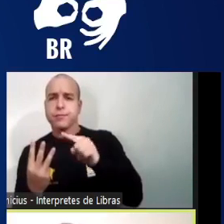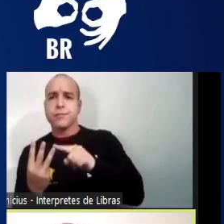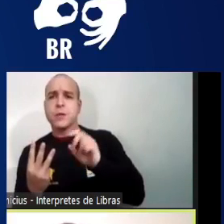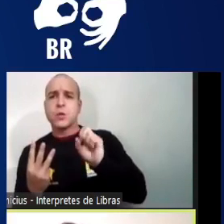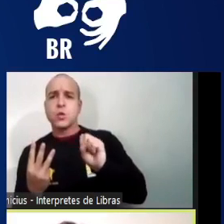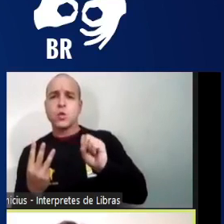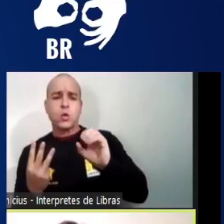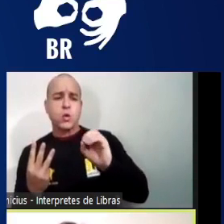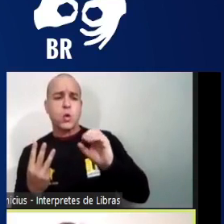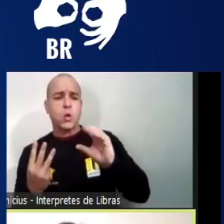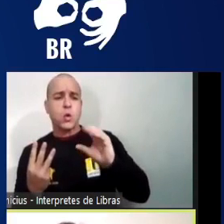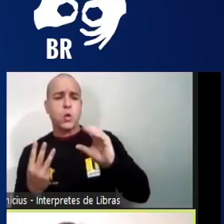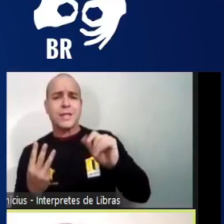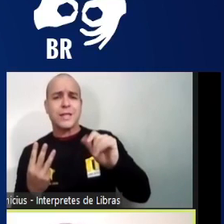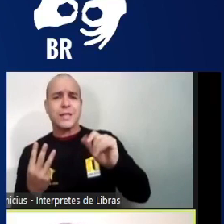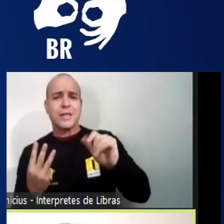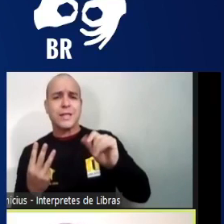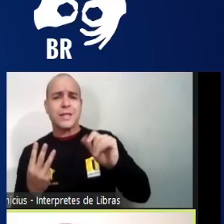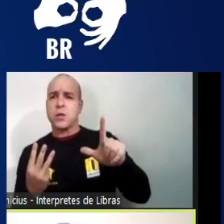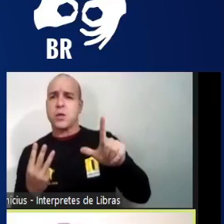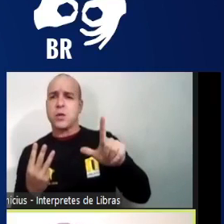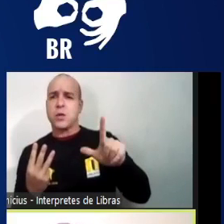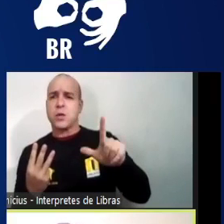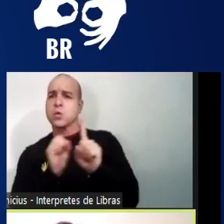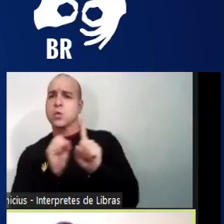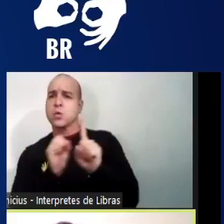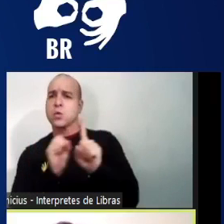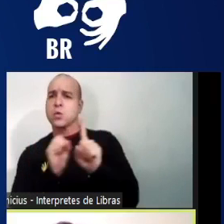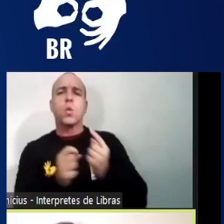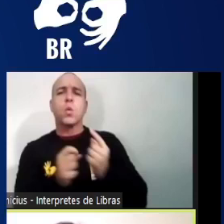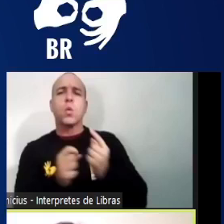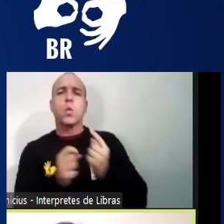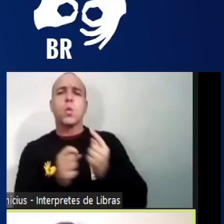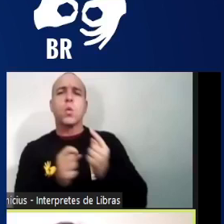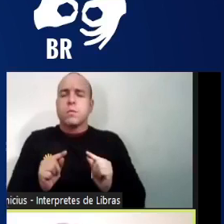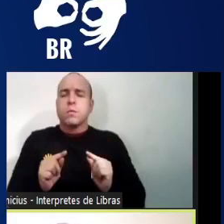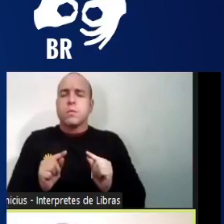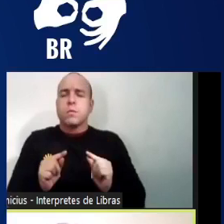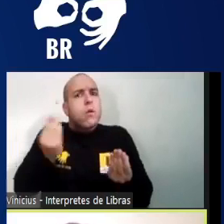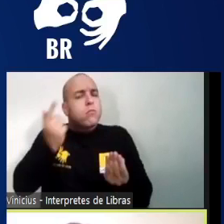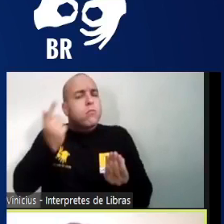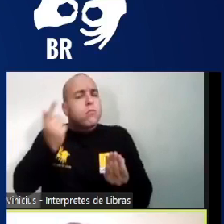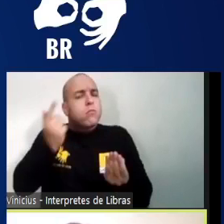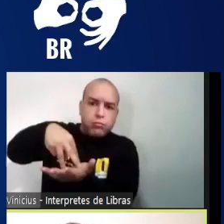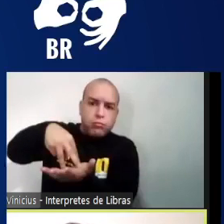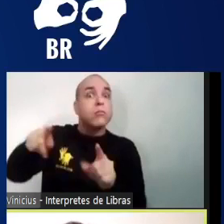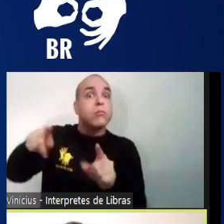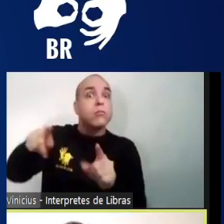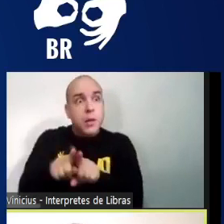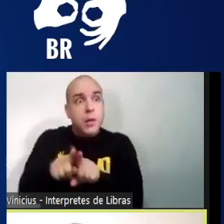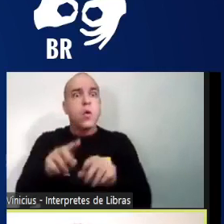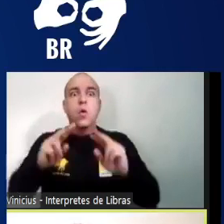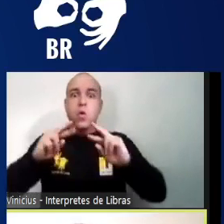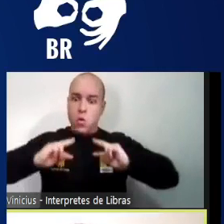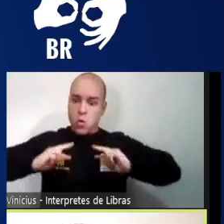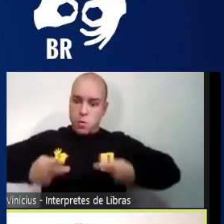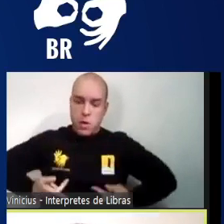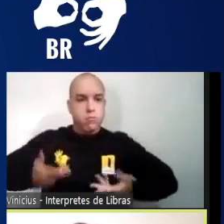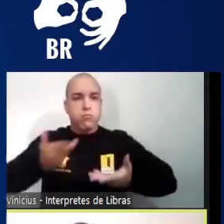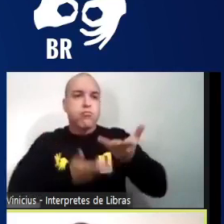aspecto. Né, sobre as relações humanas, a importância da sustentabilidade nas relações humanas, que nós vamos falar